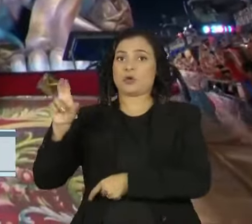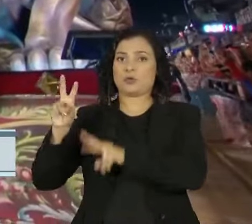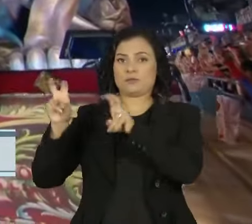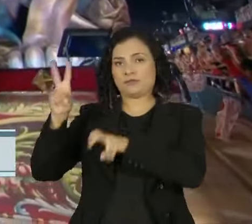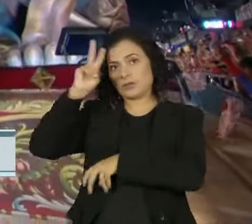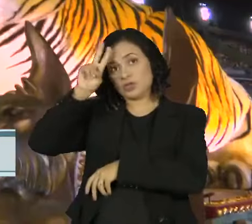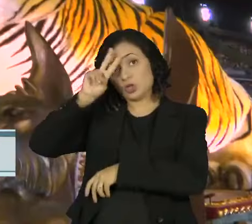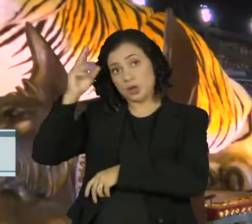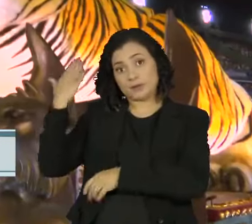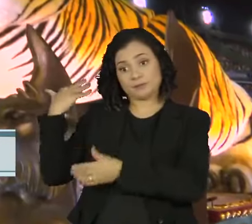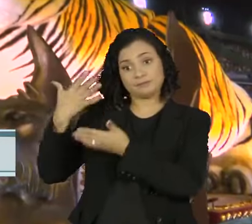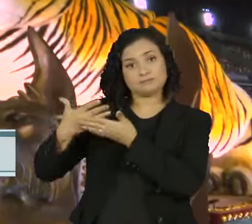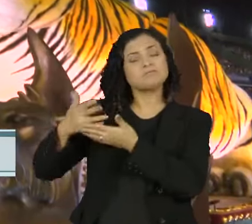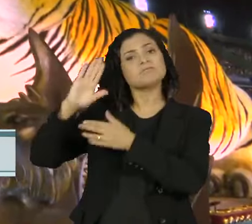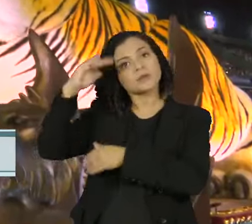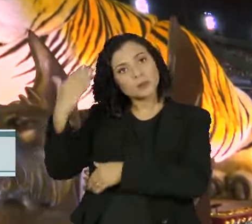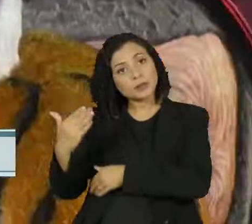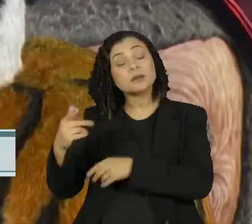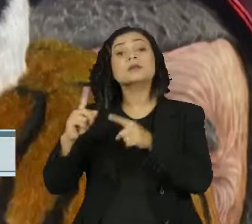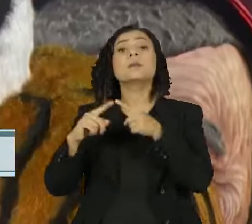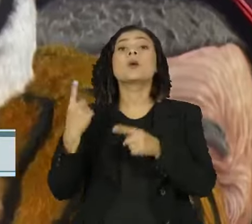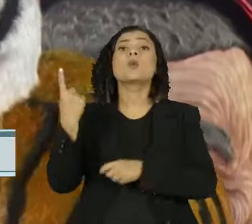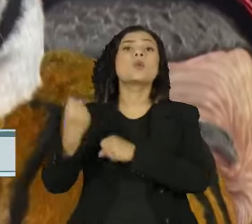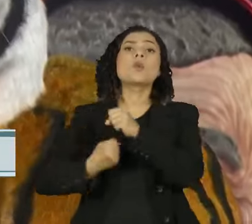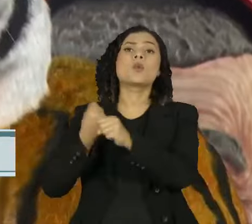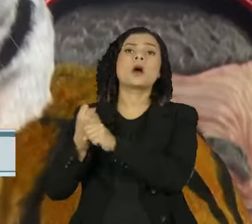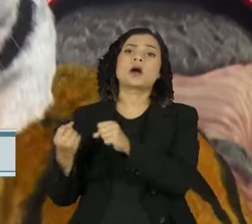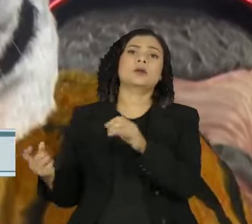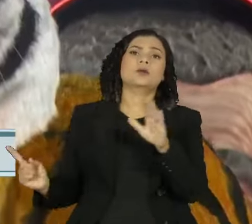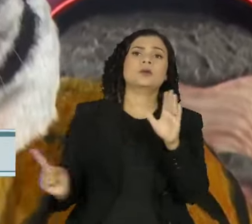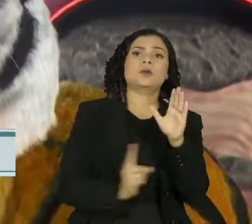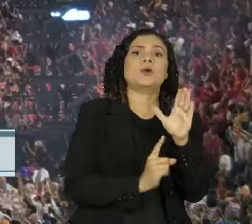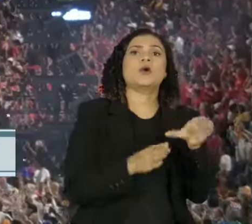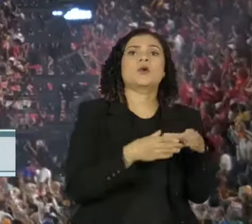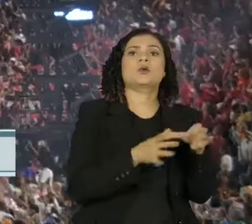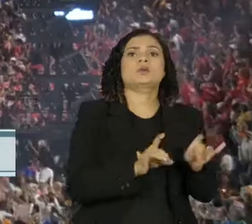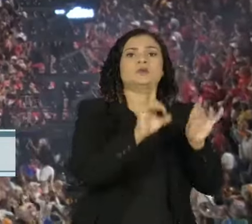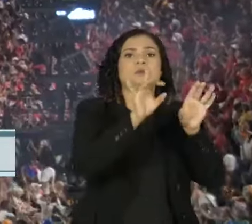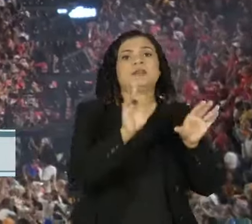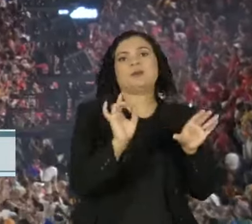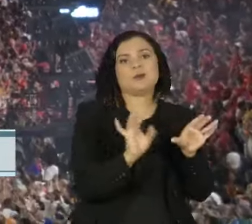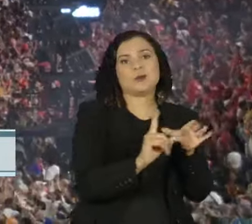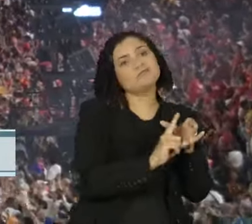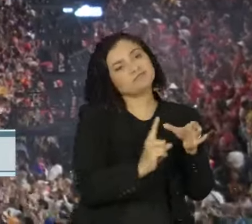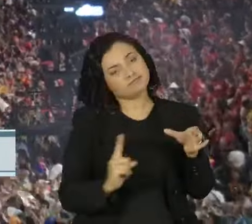A agremiação ficou apenas um ano no grupo especial. Lunário Perpétuo!